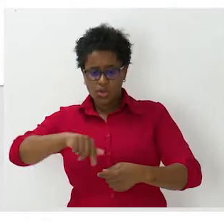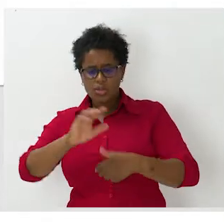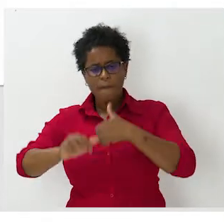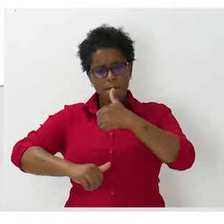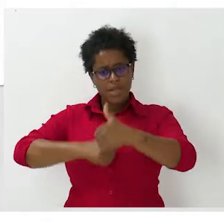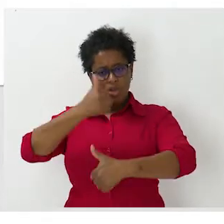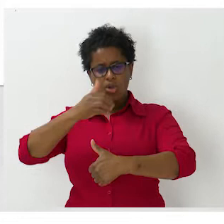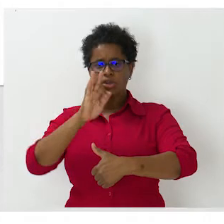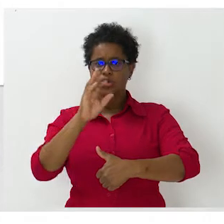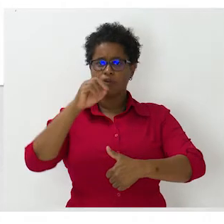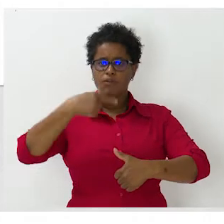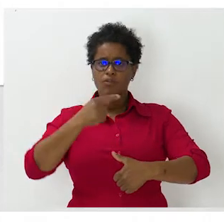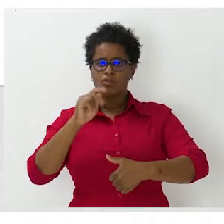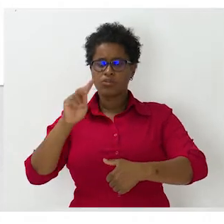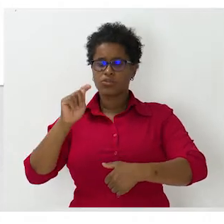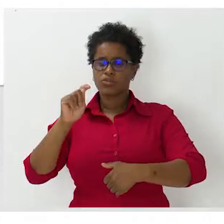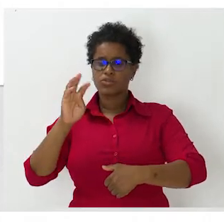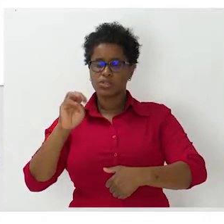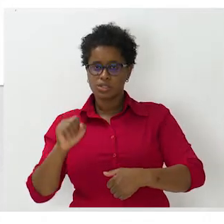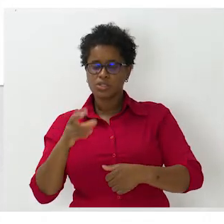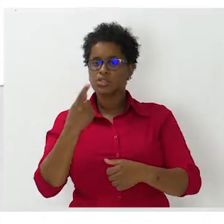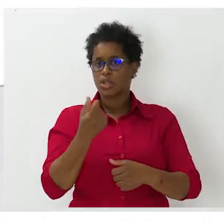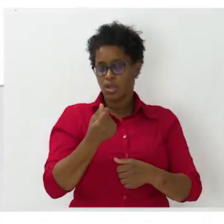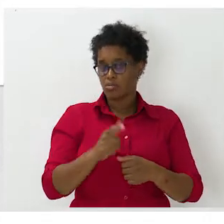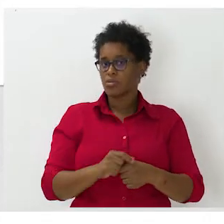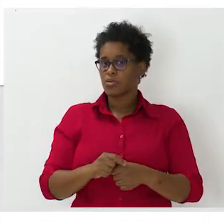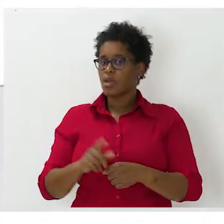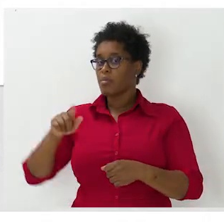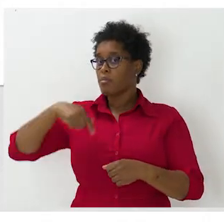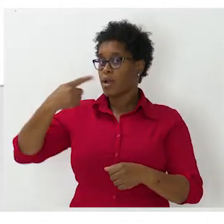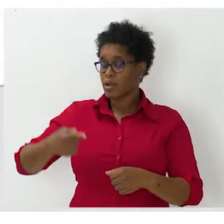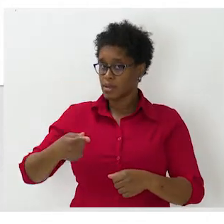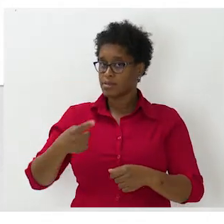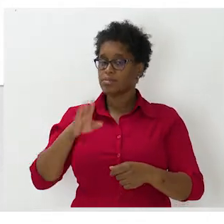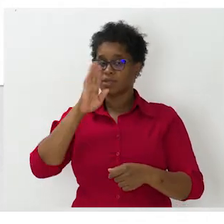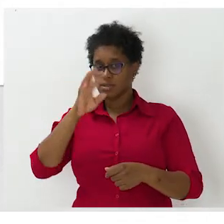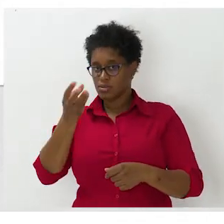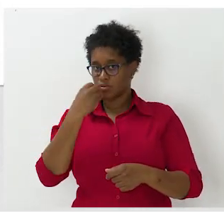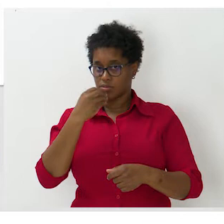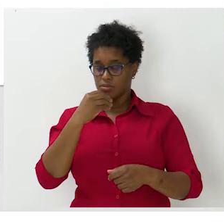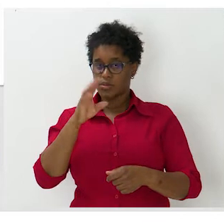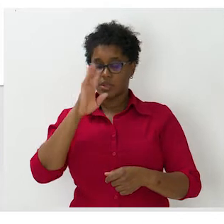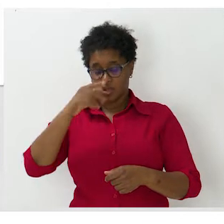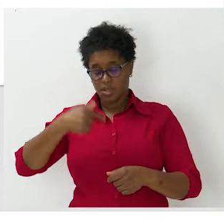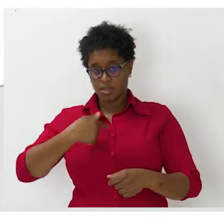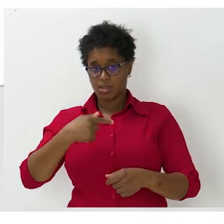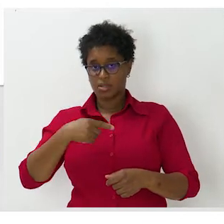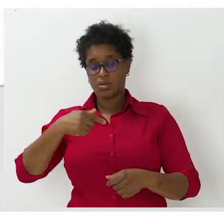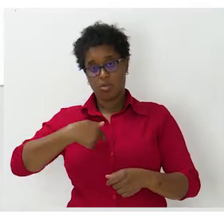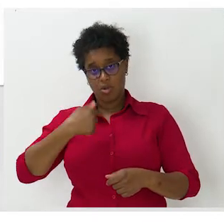melhores fontes de rendimento. Além de se sustentarem a si